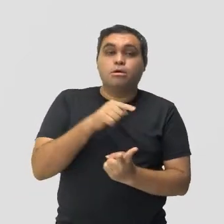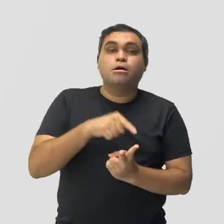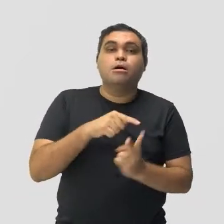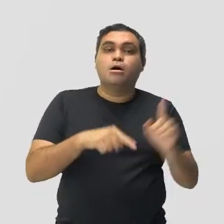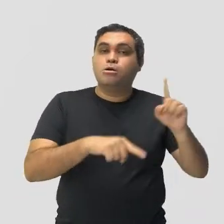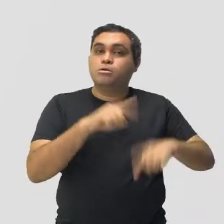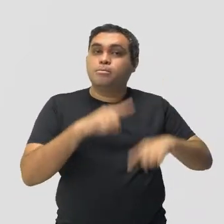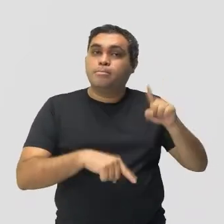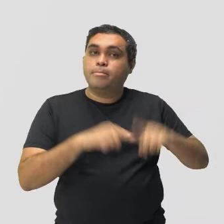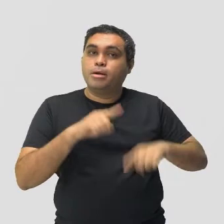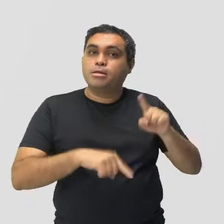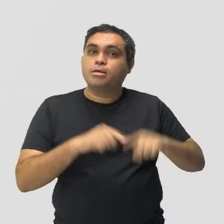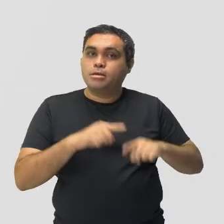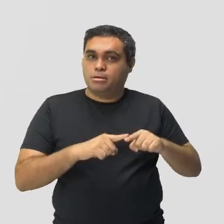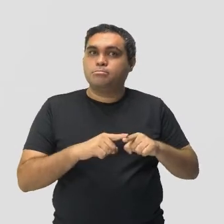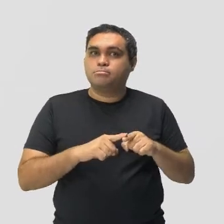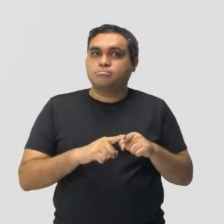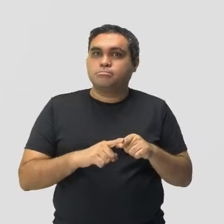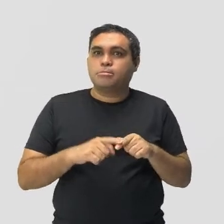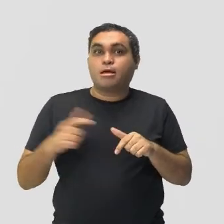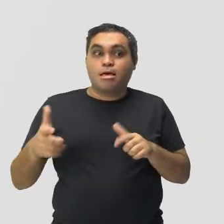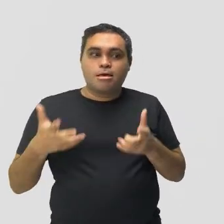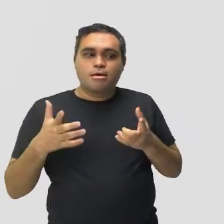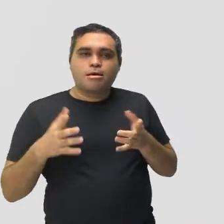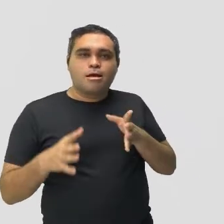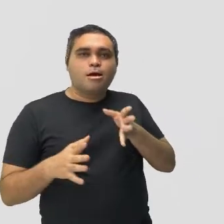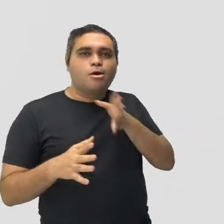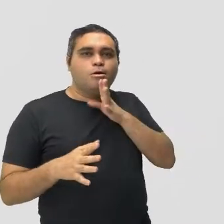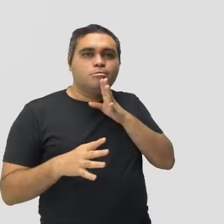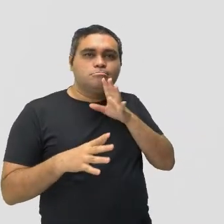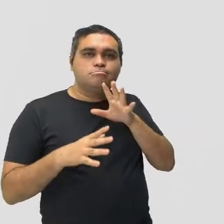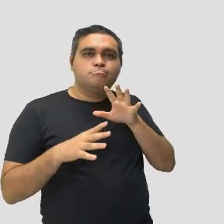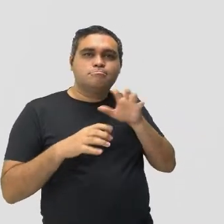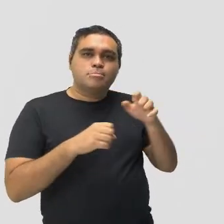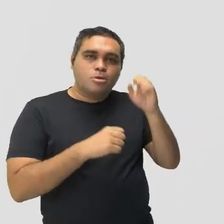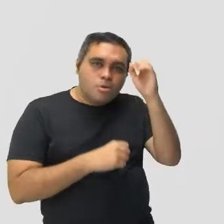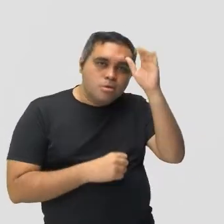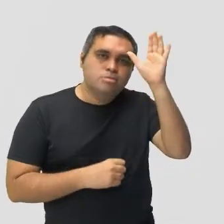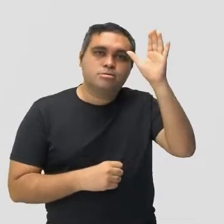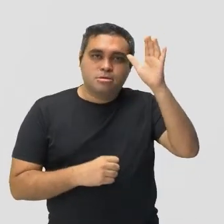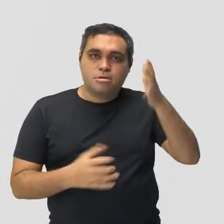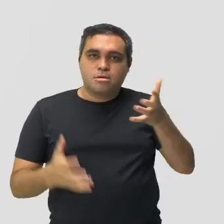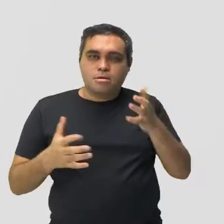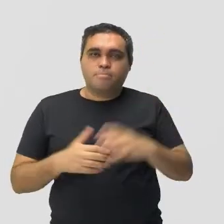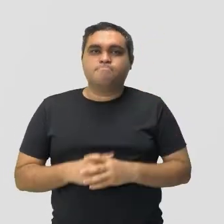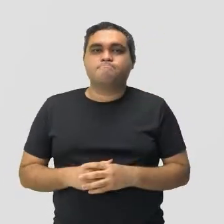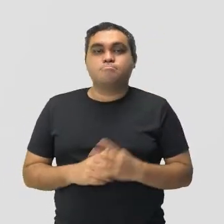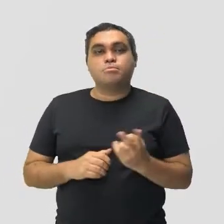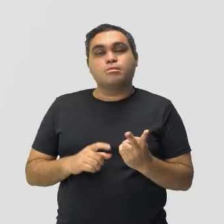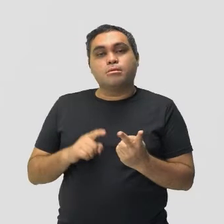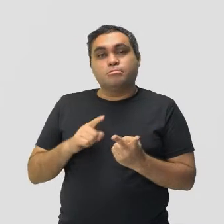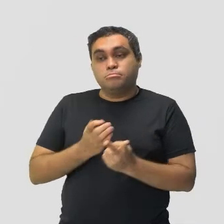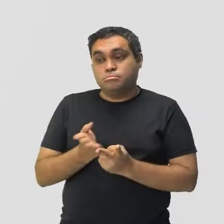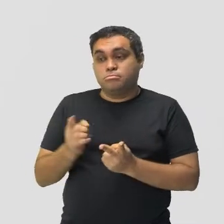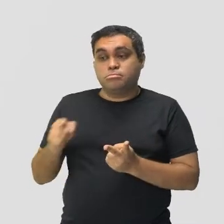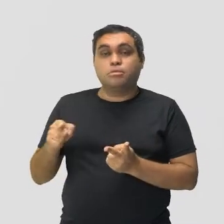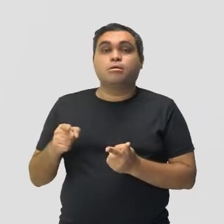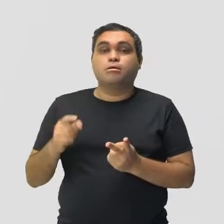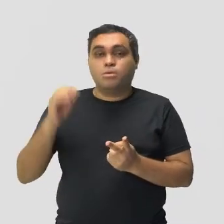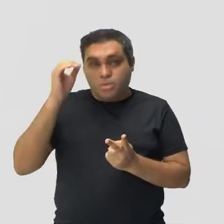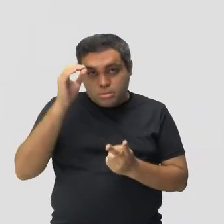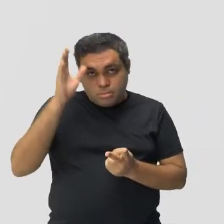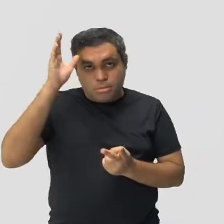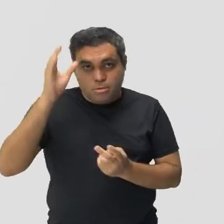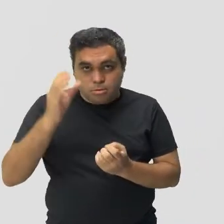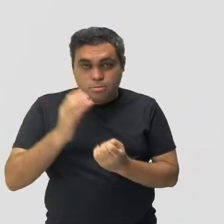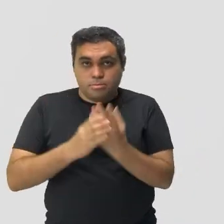o objeto do conhecimento. Então, o produtor de conhecimento, né? Então, ele produz o conhecimento e